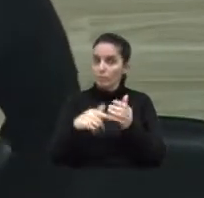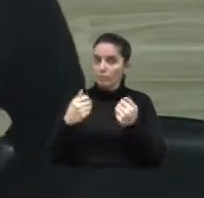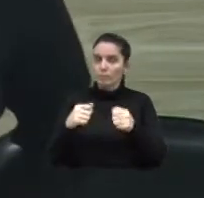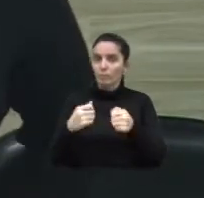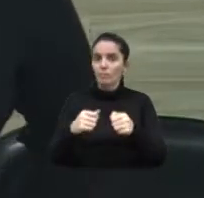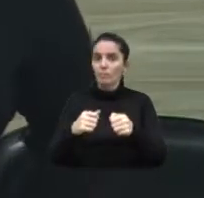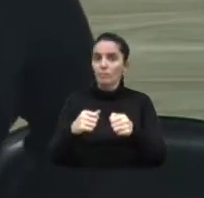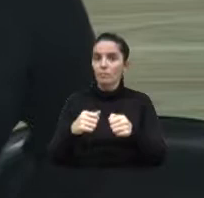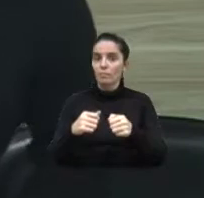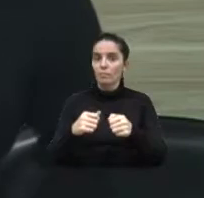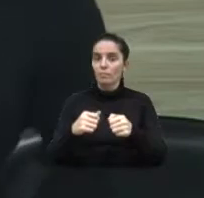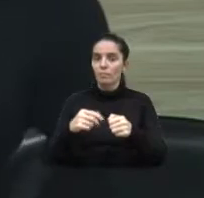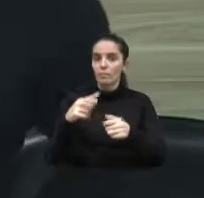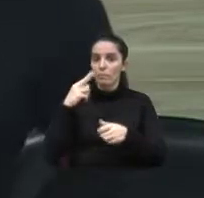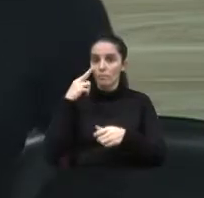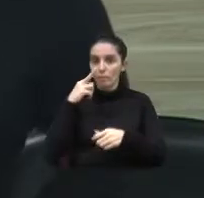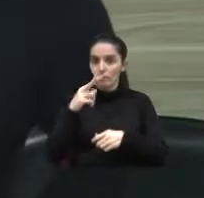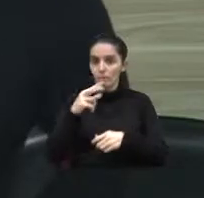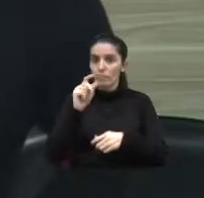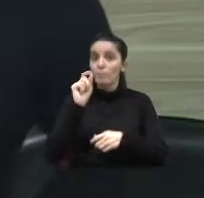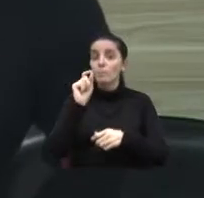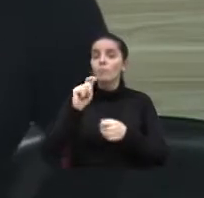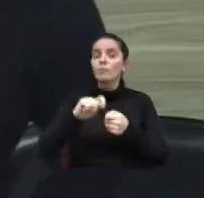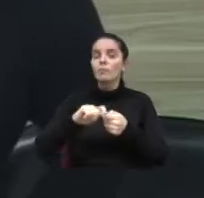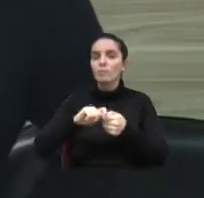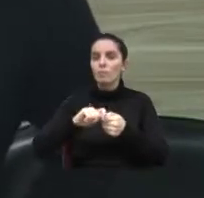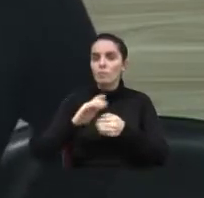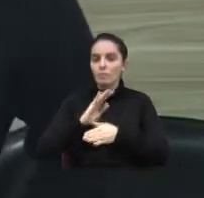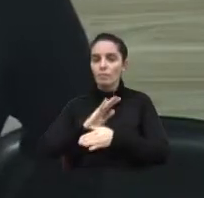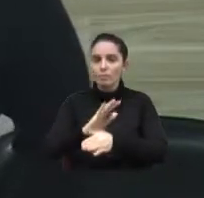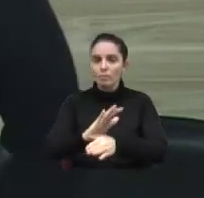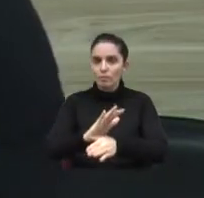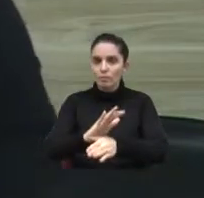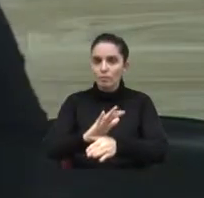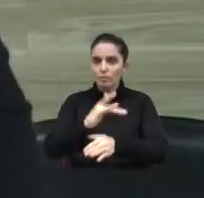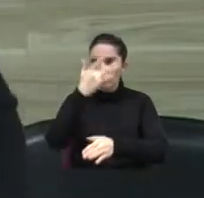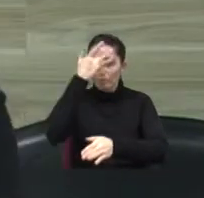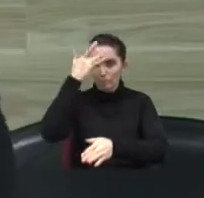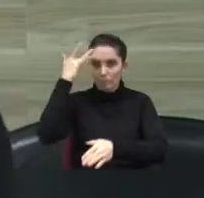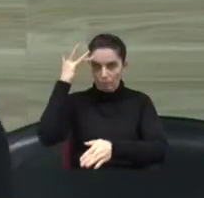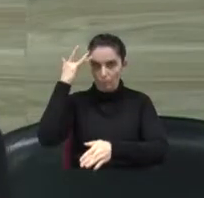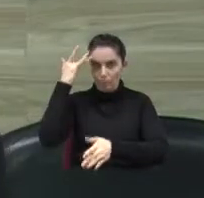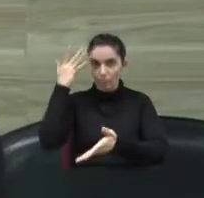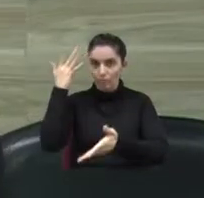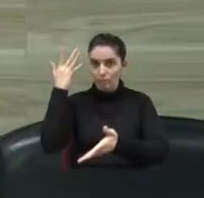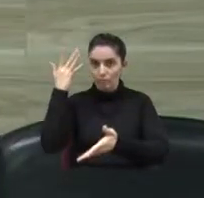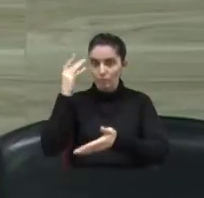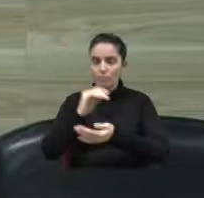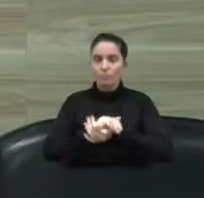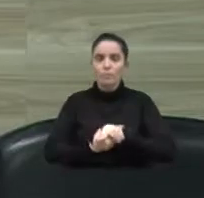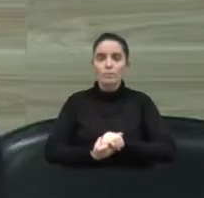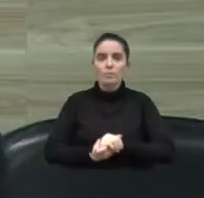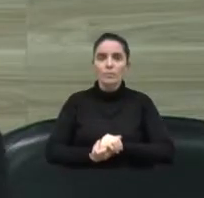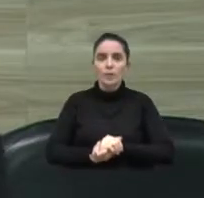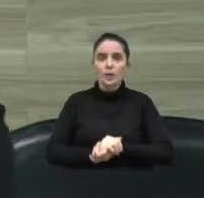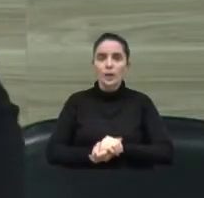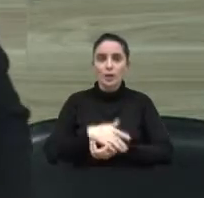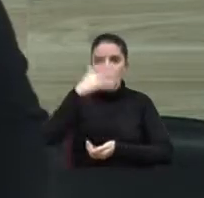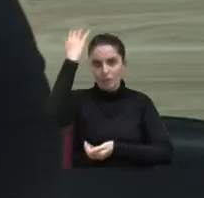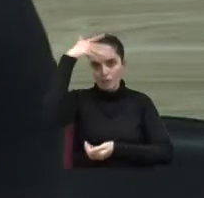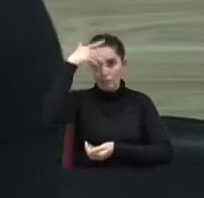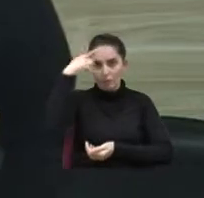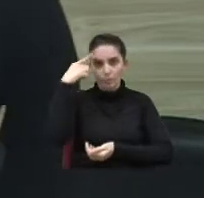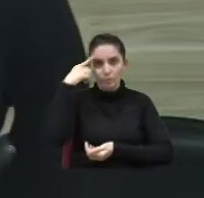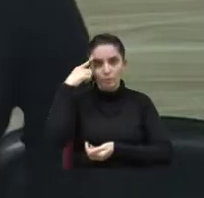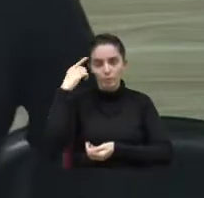prol do ser humano. Nós estamos falando de pessoas. Eu acho extremamente importante. Dou